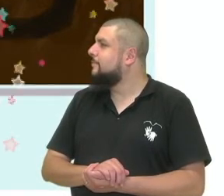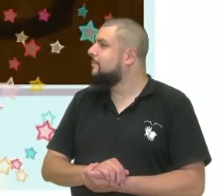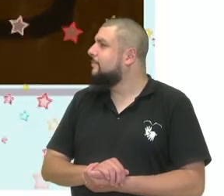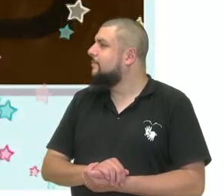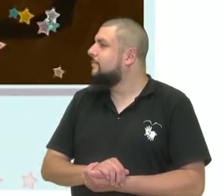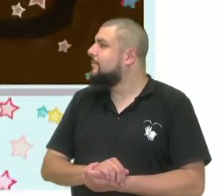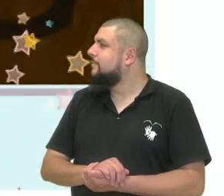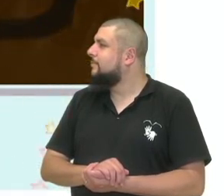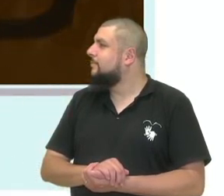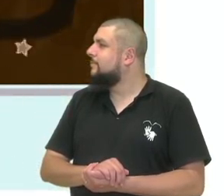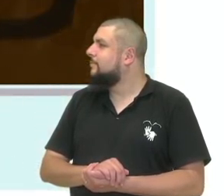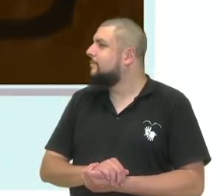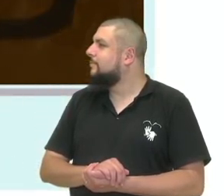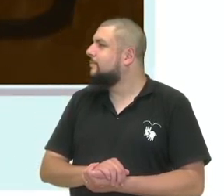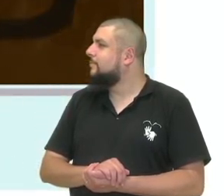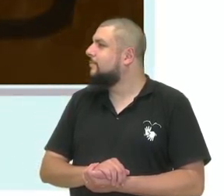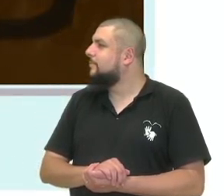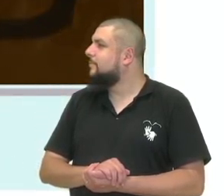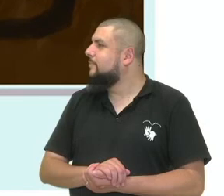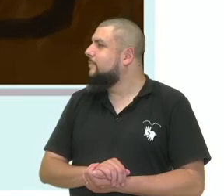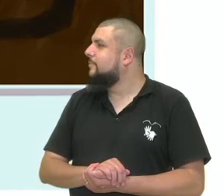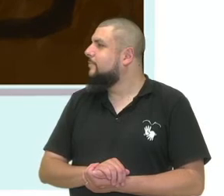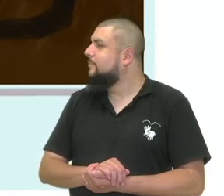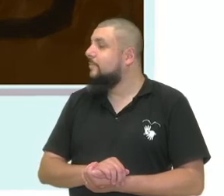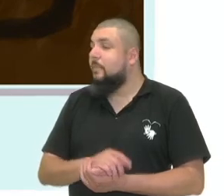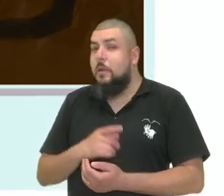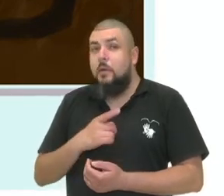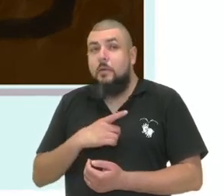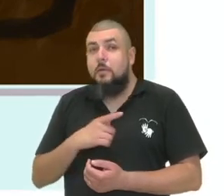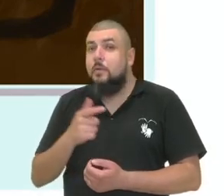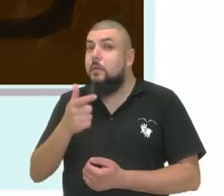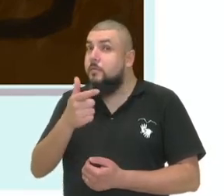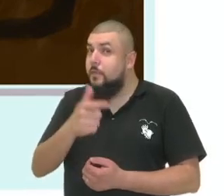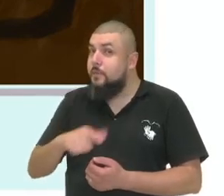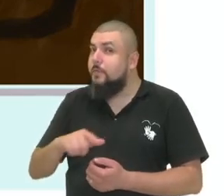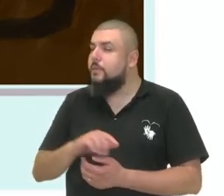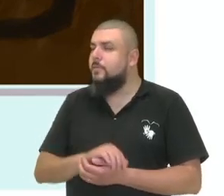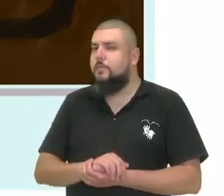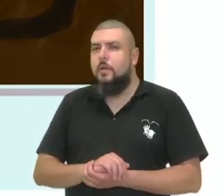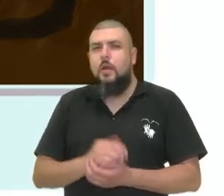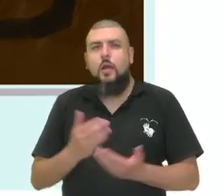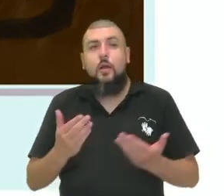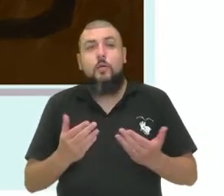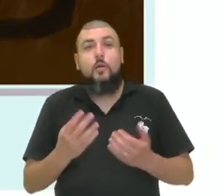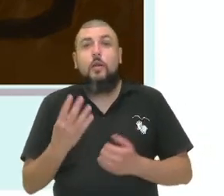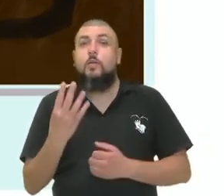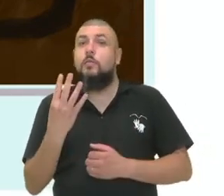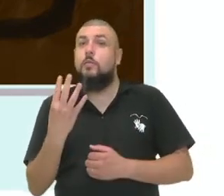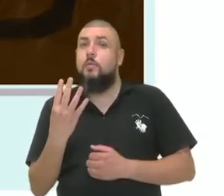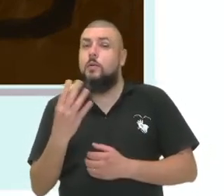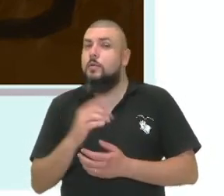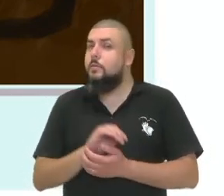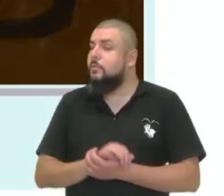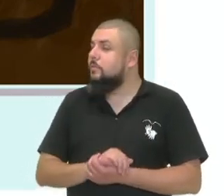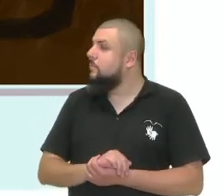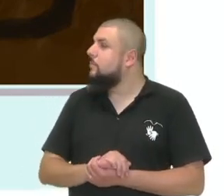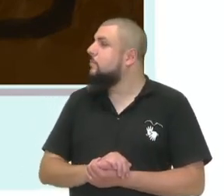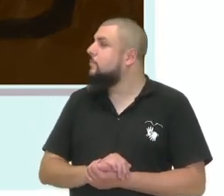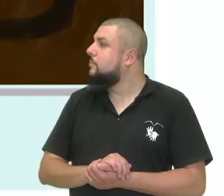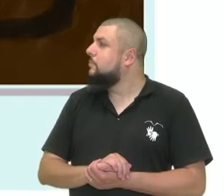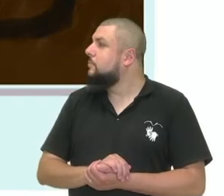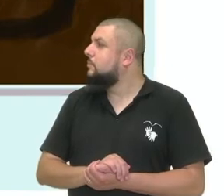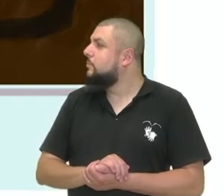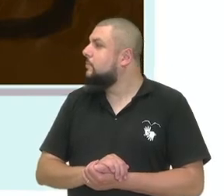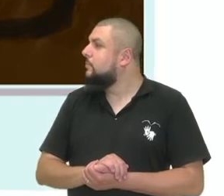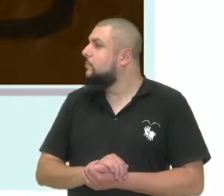coloca isso não tem mais com quatro vértices ela tem lá um dois três